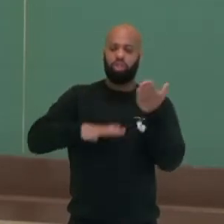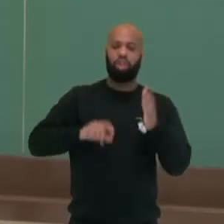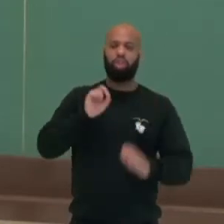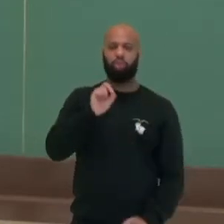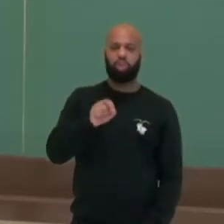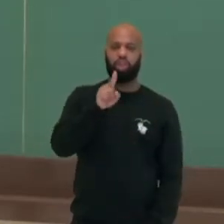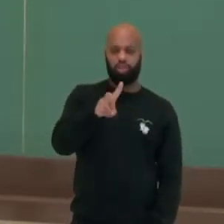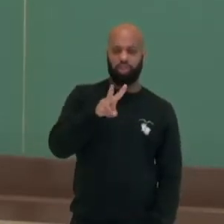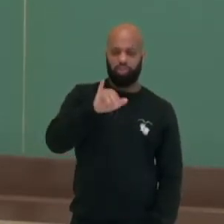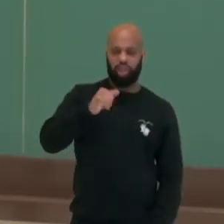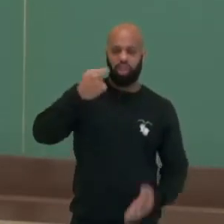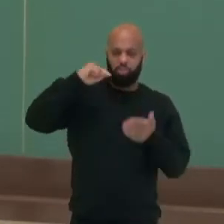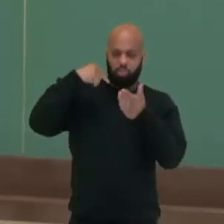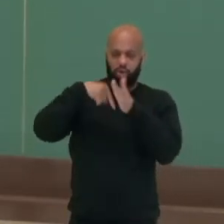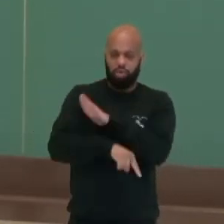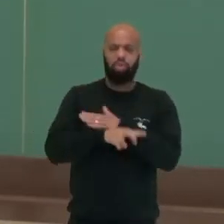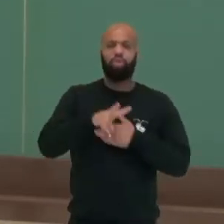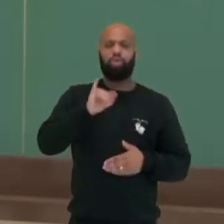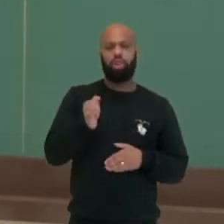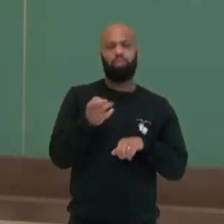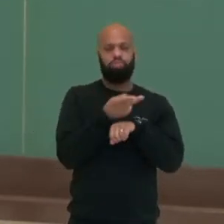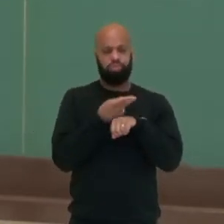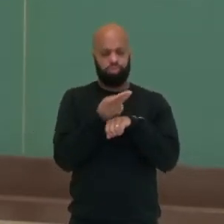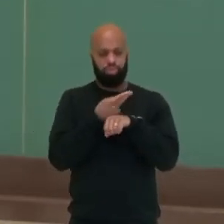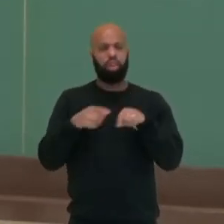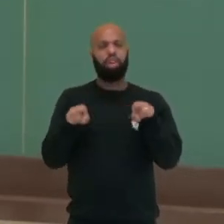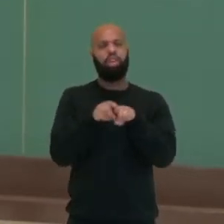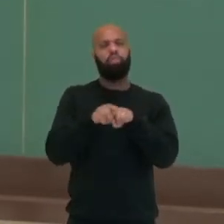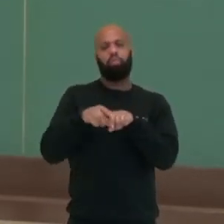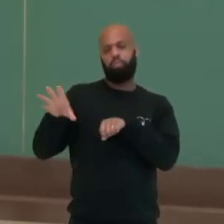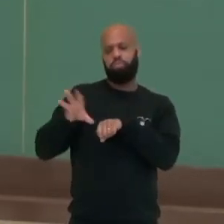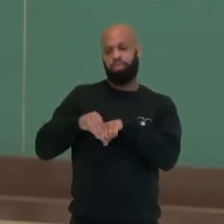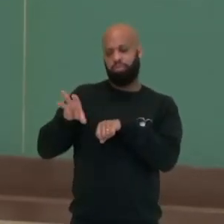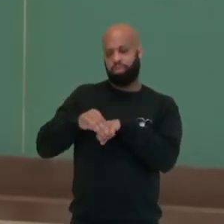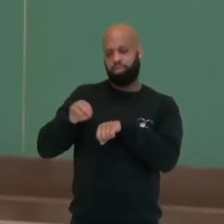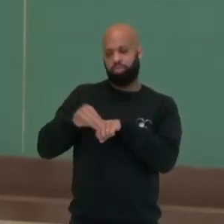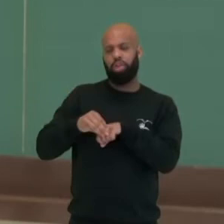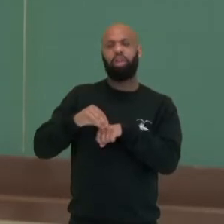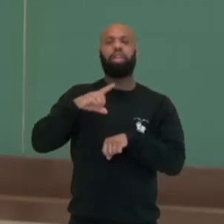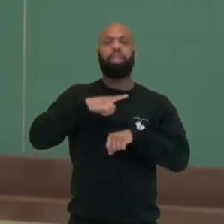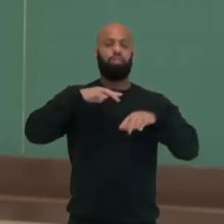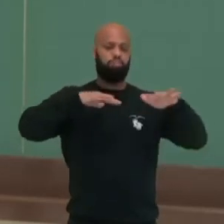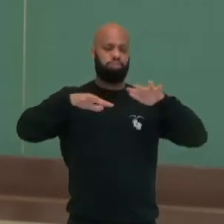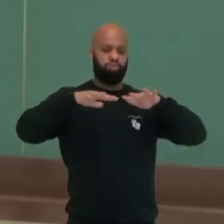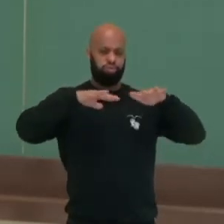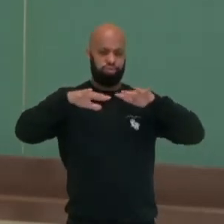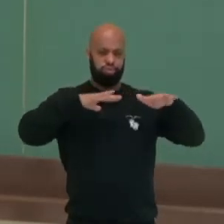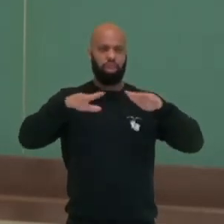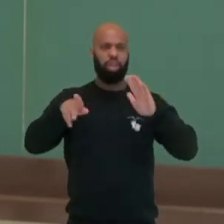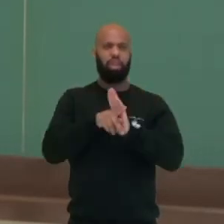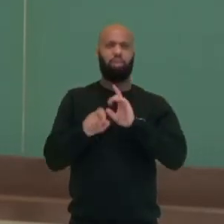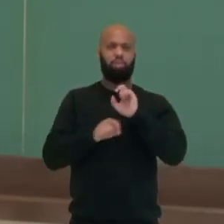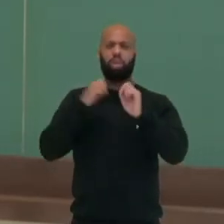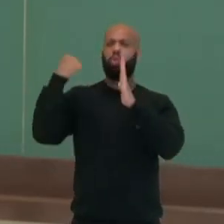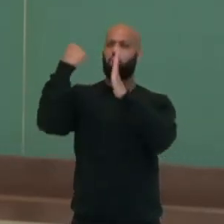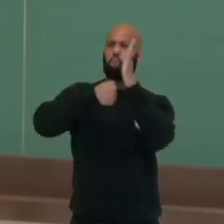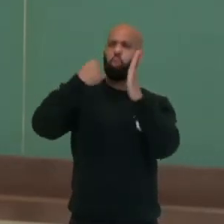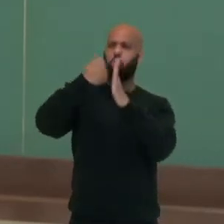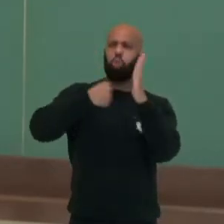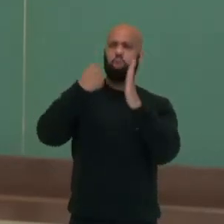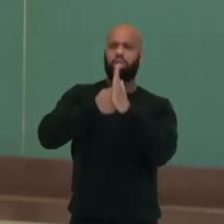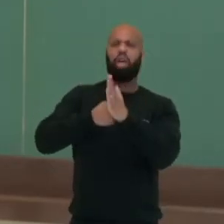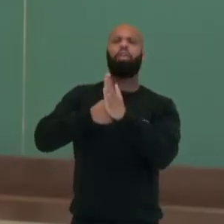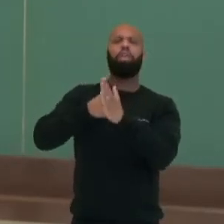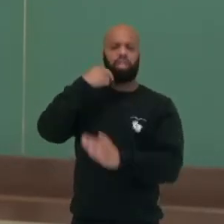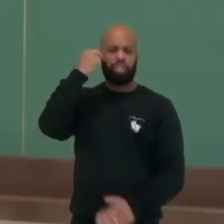se aprofundar, você buscar esse conhecimento sobre os movimentos de luta